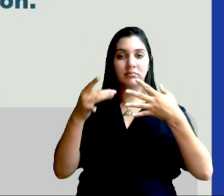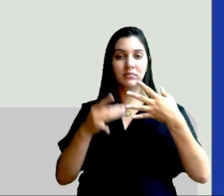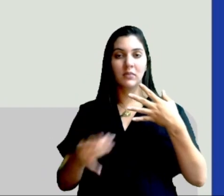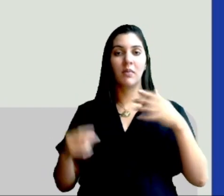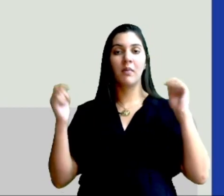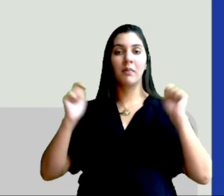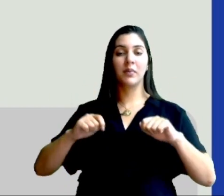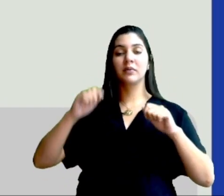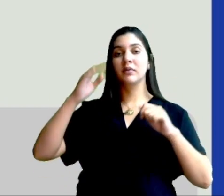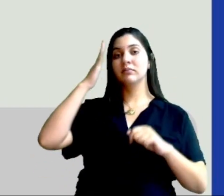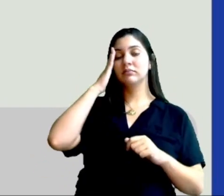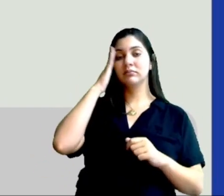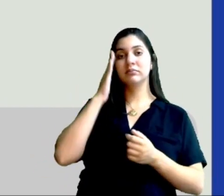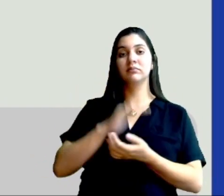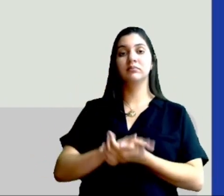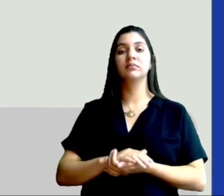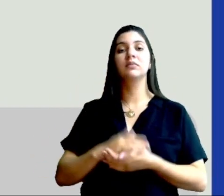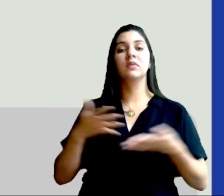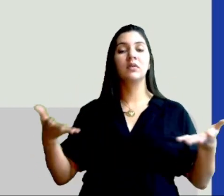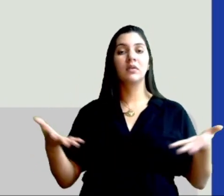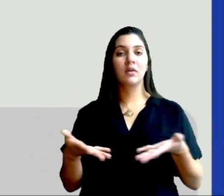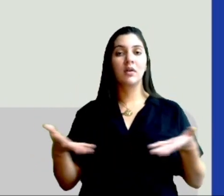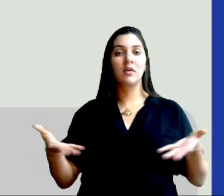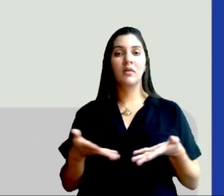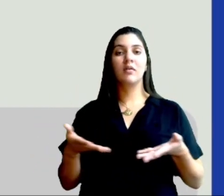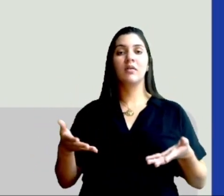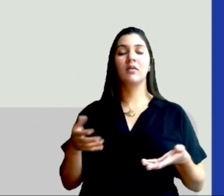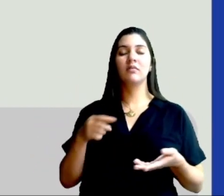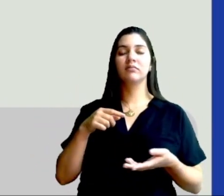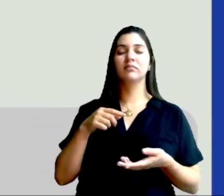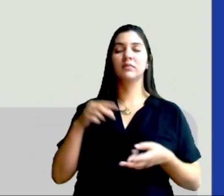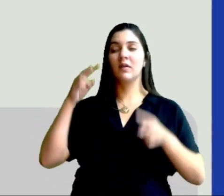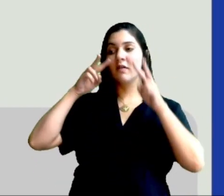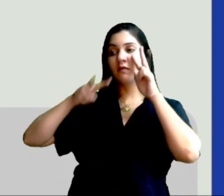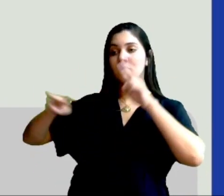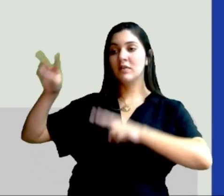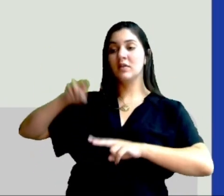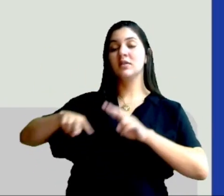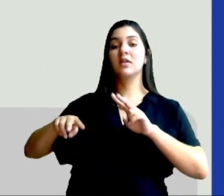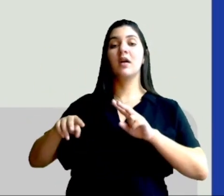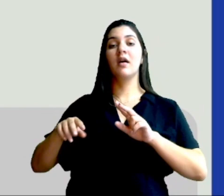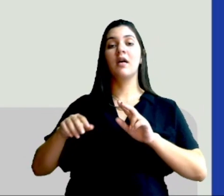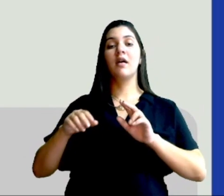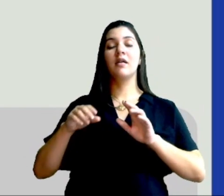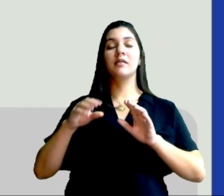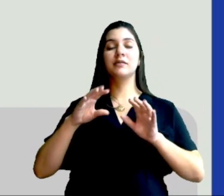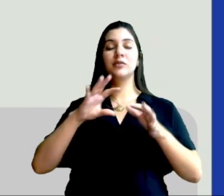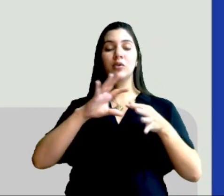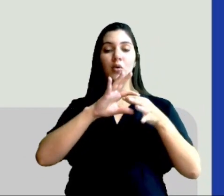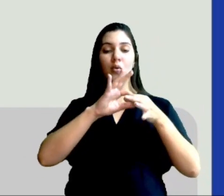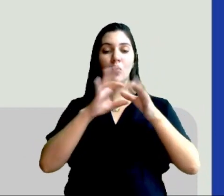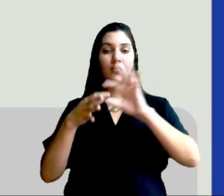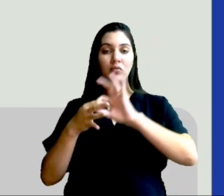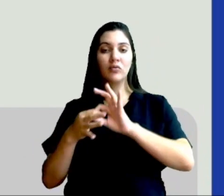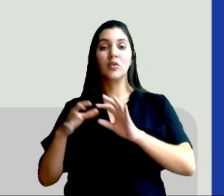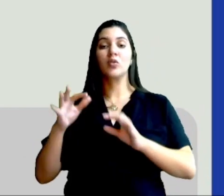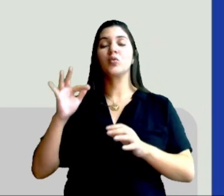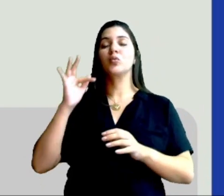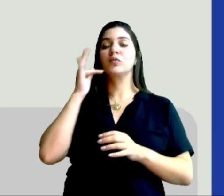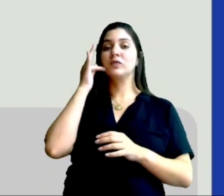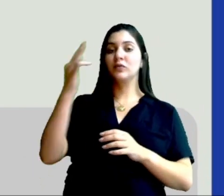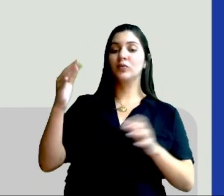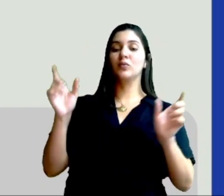poder entender. E agora, a gente vai ver a conjugação no futuro composto do